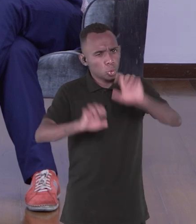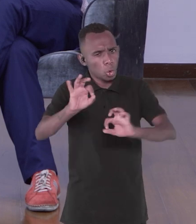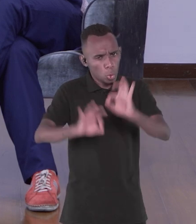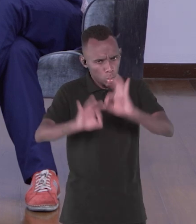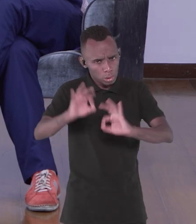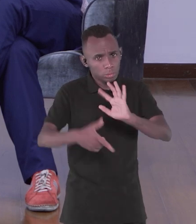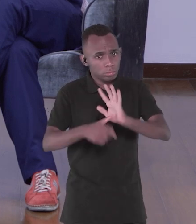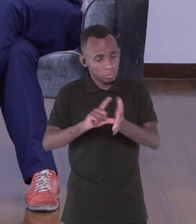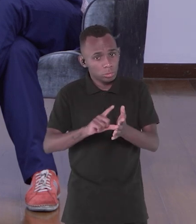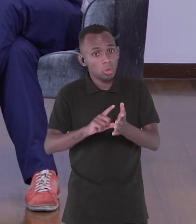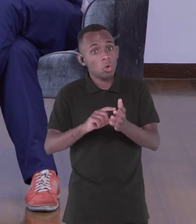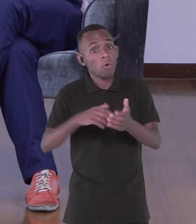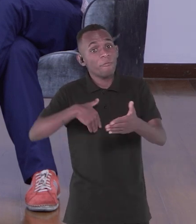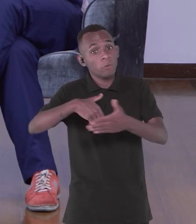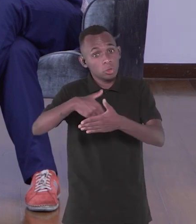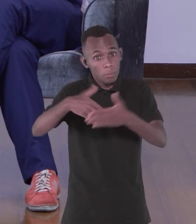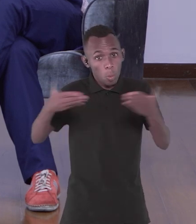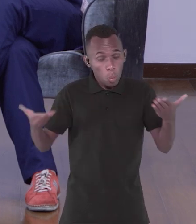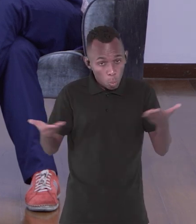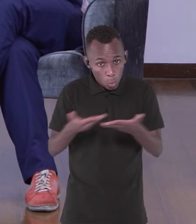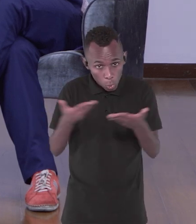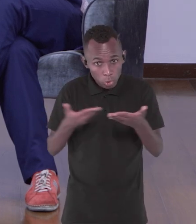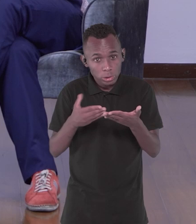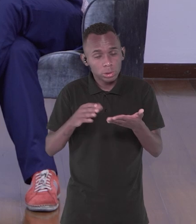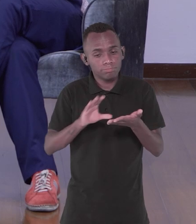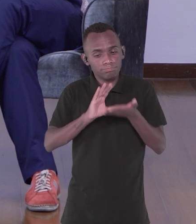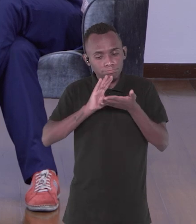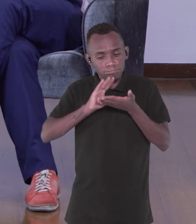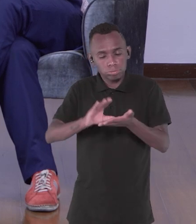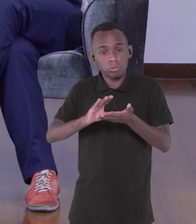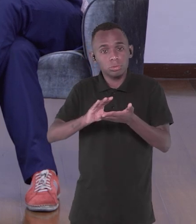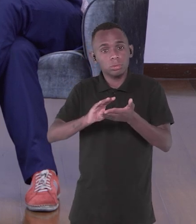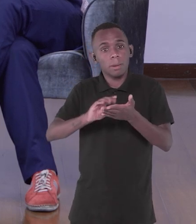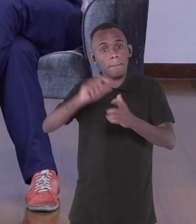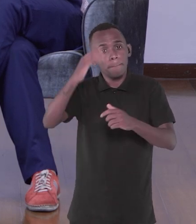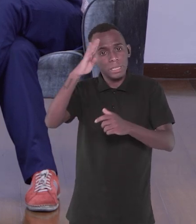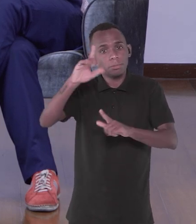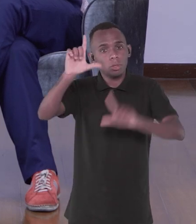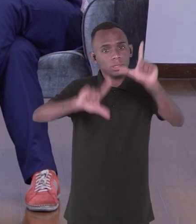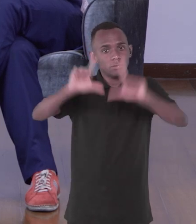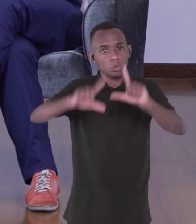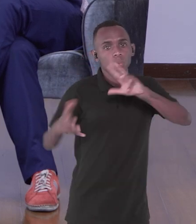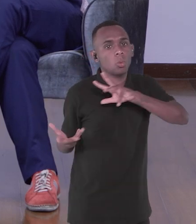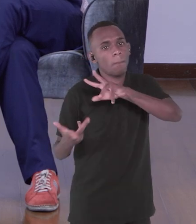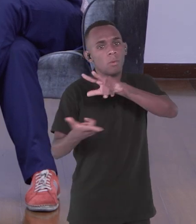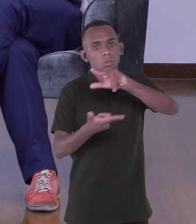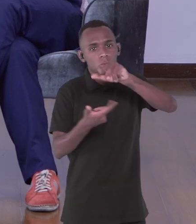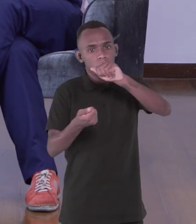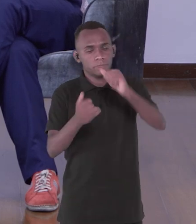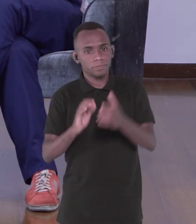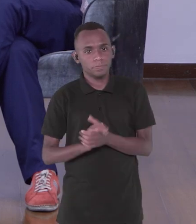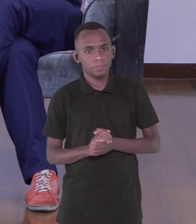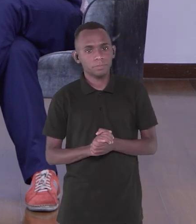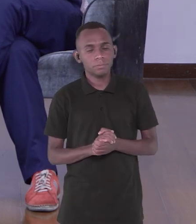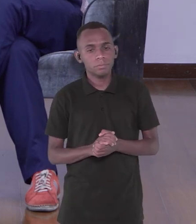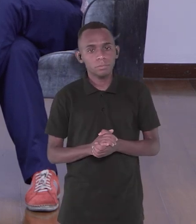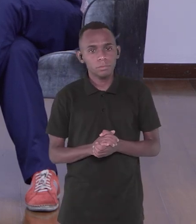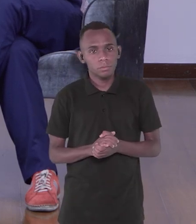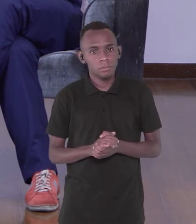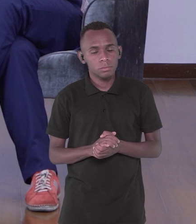estrutural, o futebol hoje é bancado pelas grandes televisões do mundo. Então,